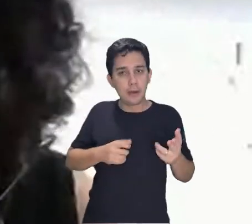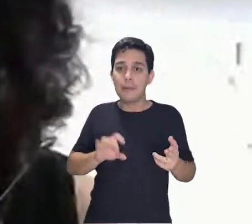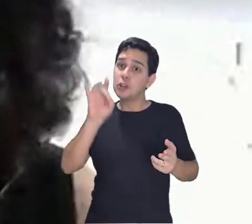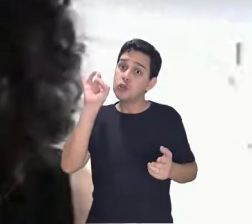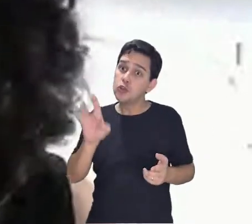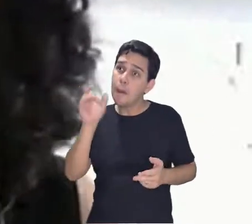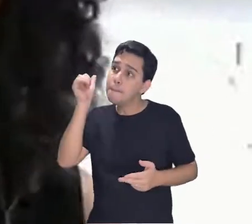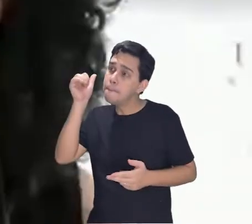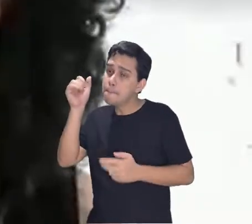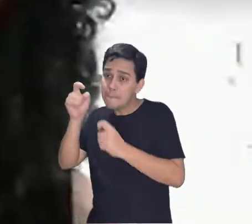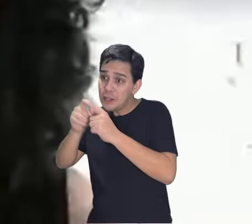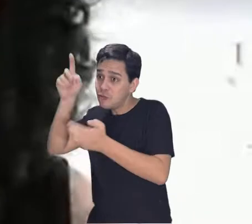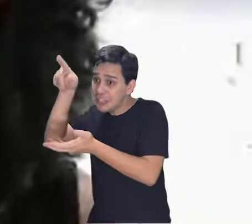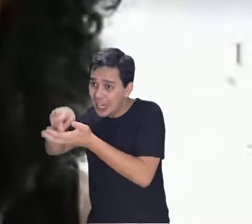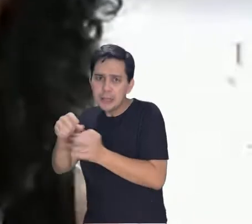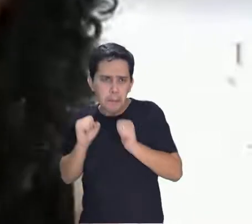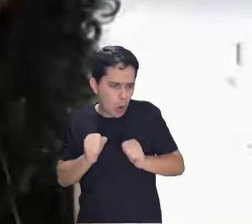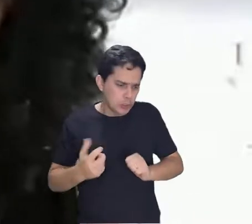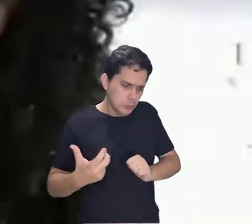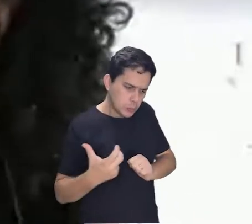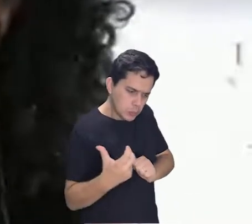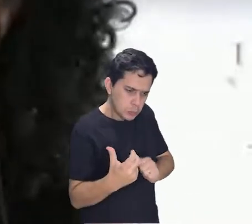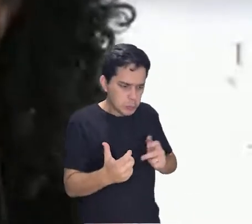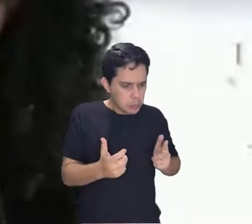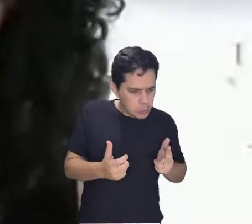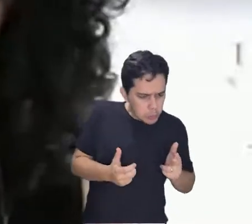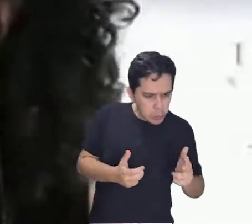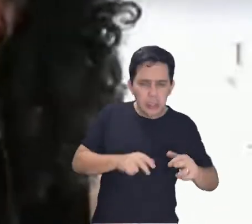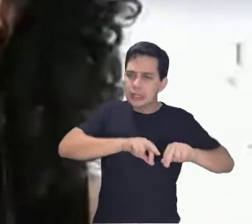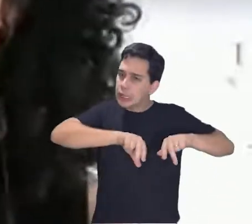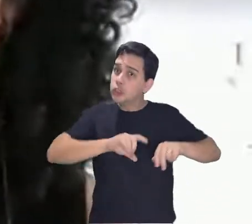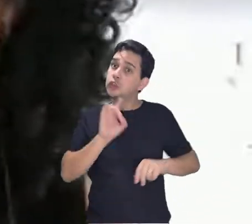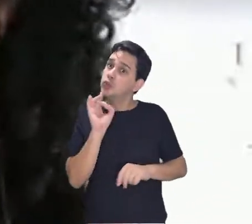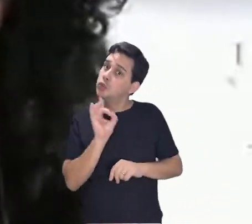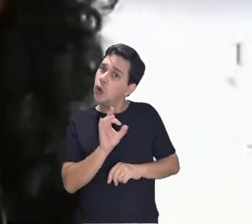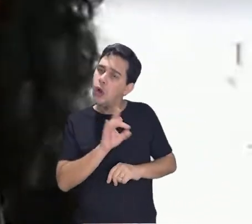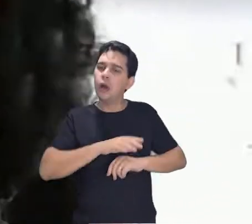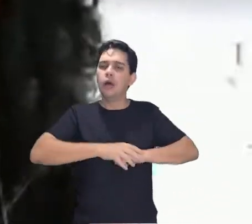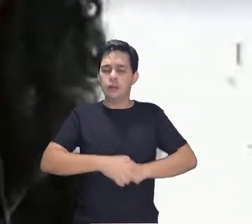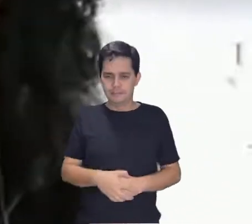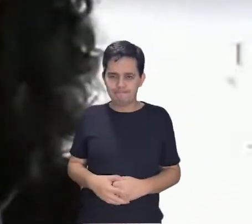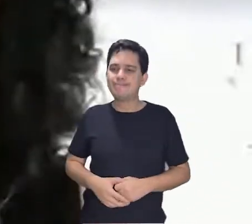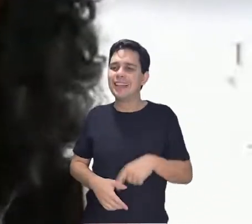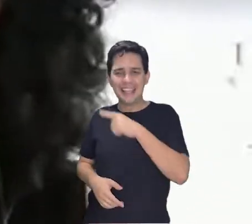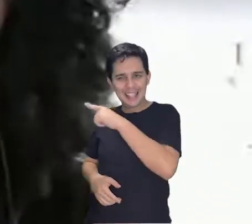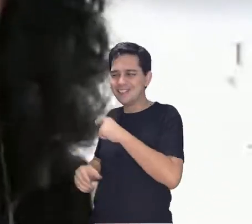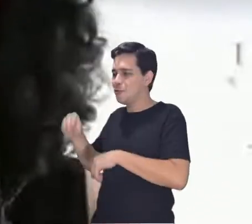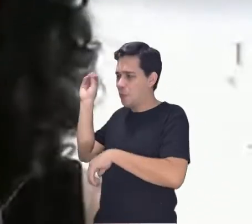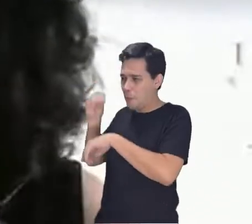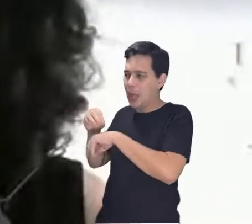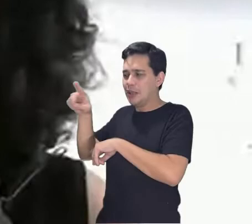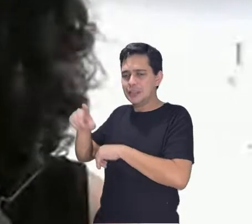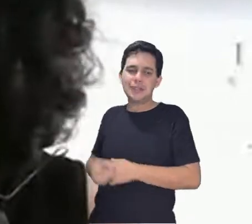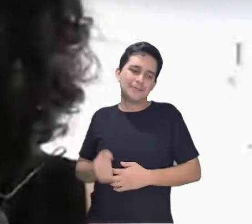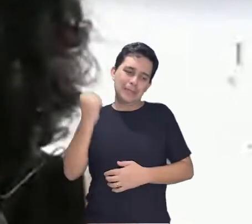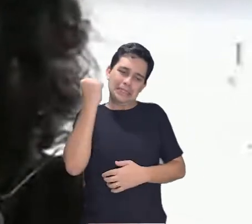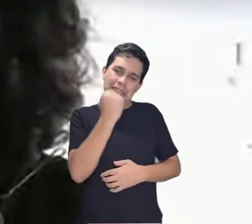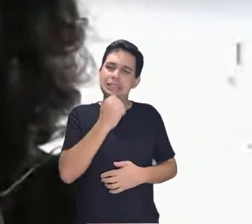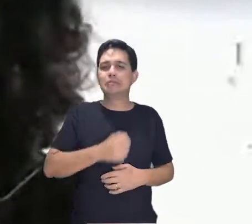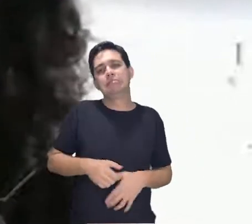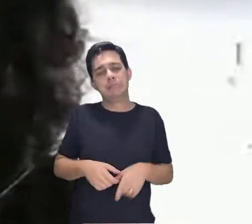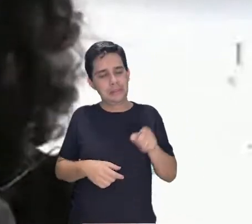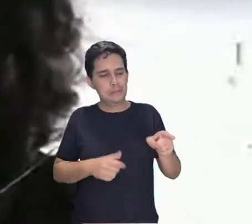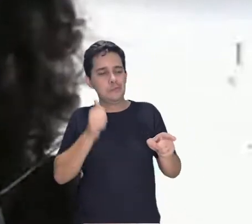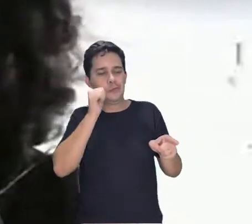de fazê-lo. Então, ele, além do homicídio pelo dolo eventual dessa vítima específica, aí ele também foi denunciado pelo crime de